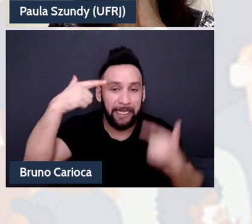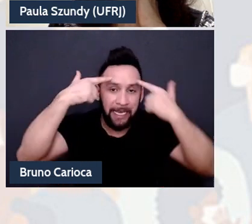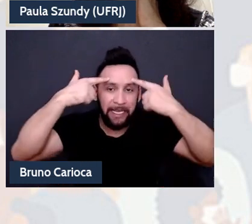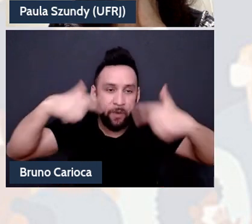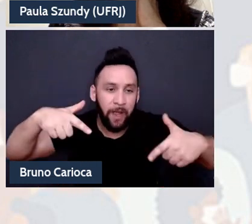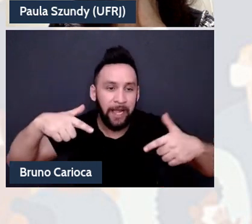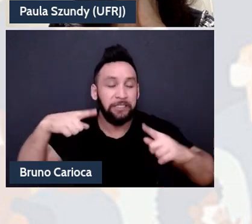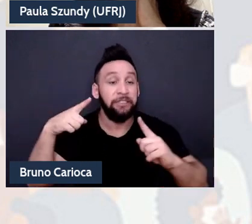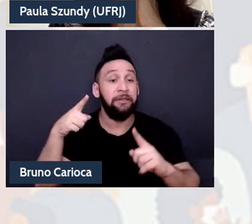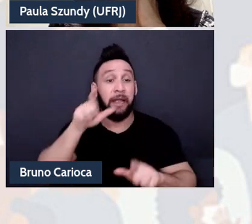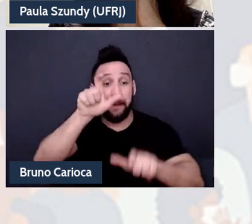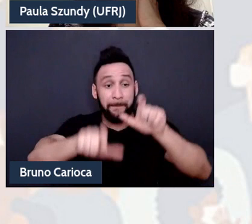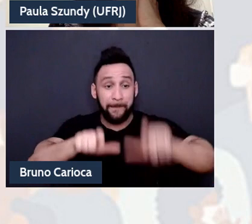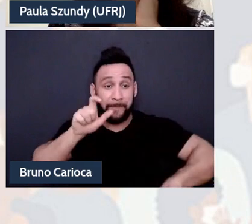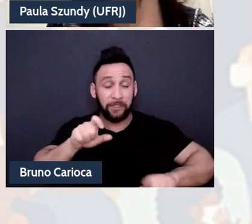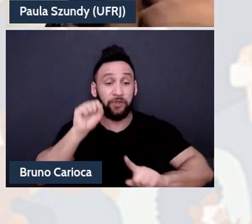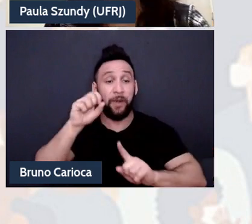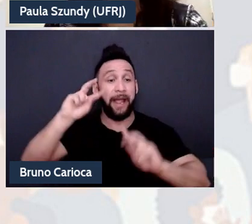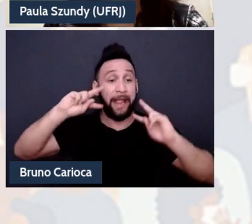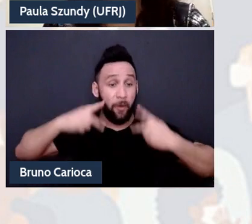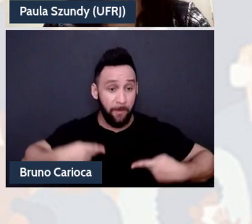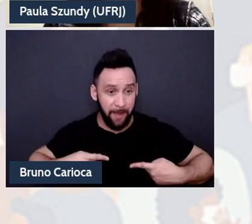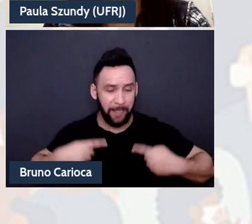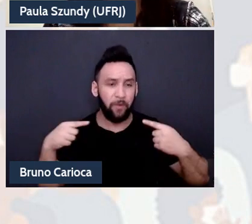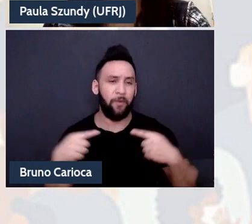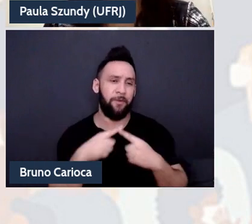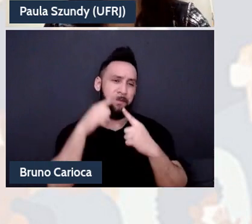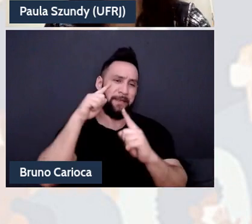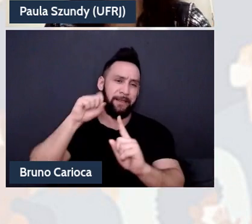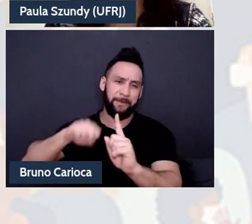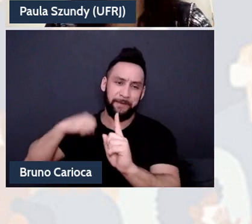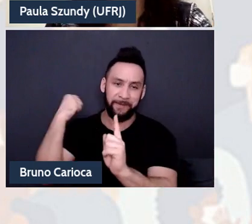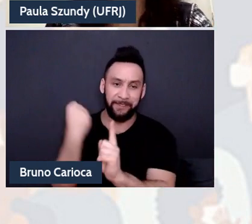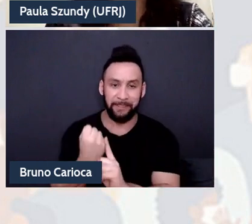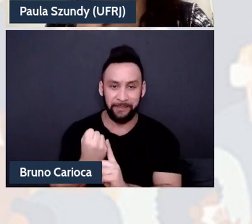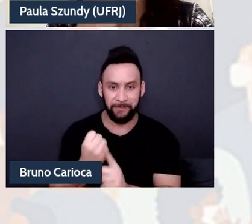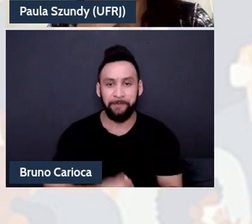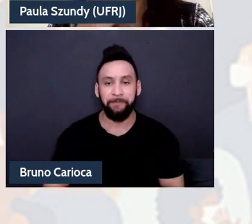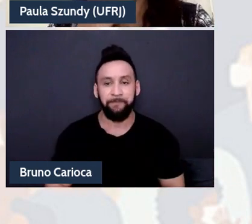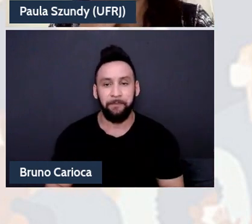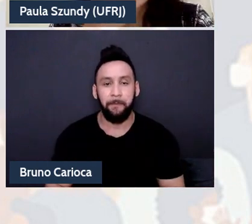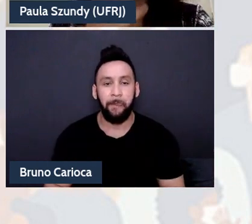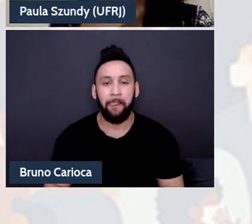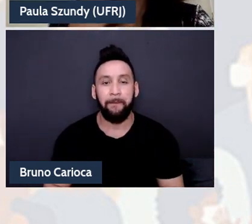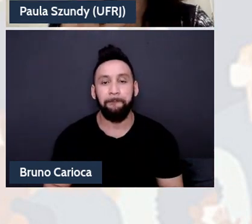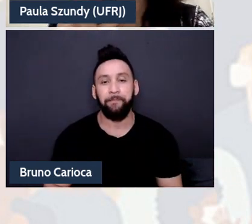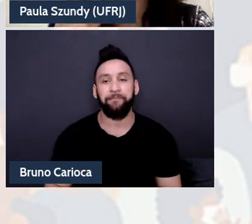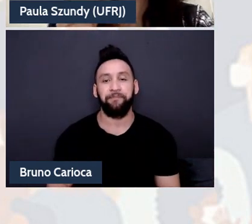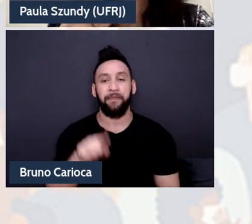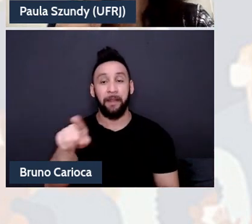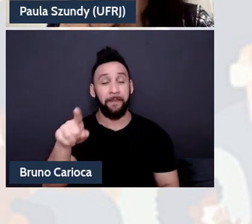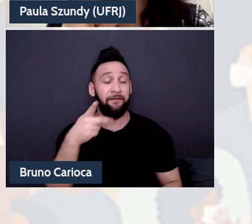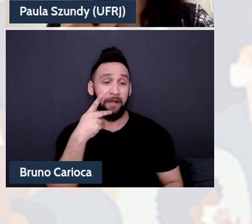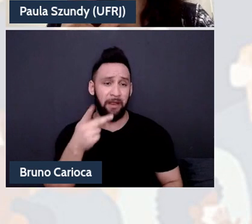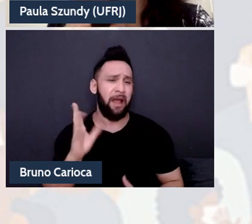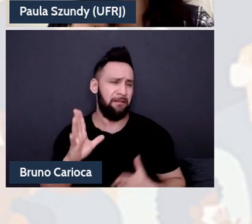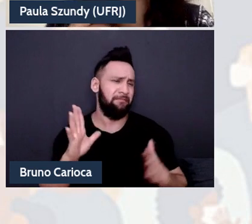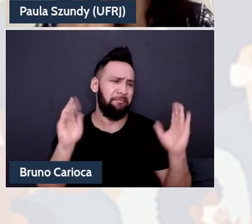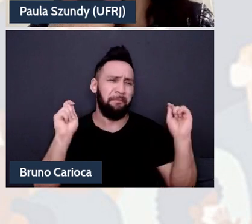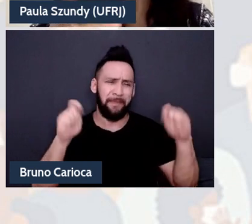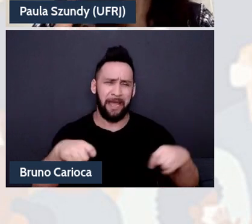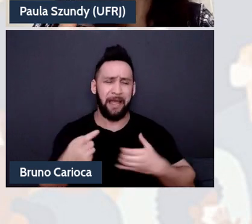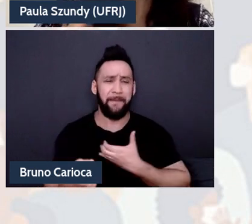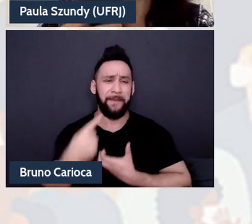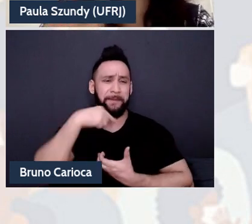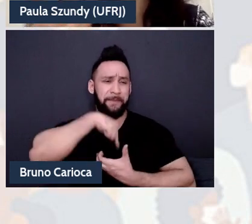natureza dinâmica, mas também a gente vê formas de significação da realidade, expressão da subjetividade, e